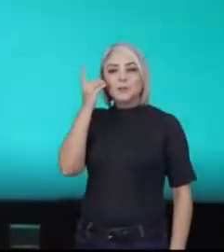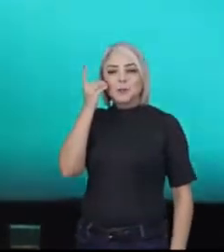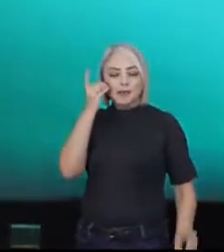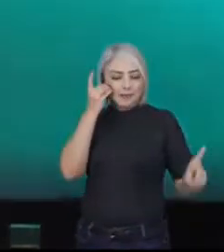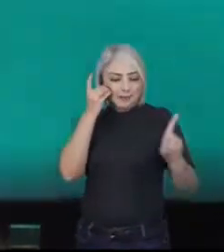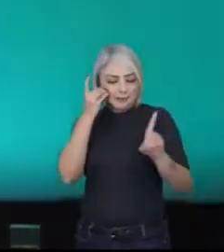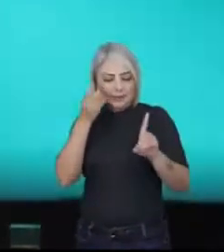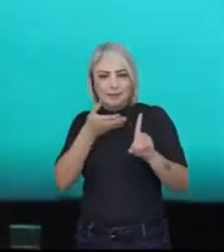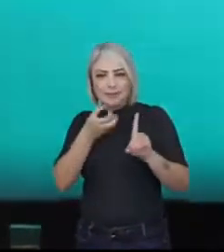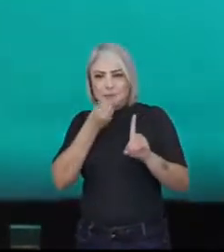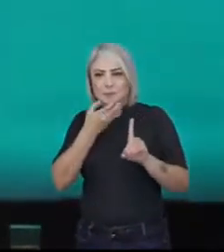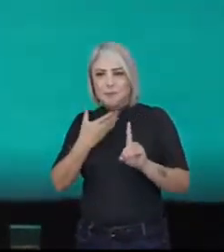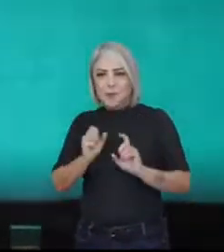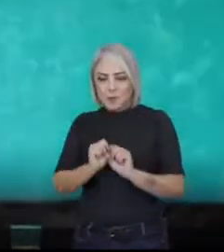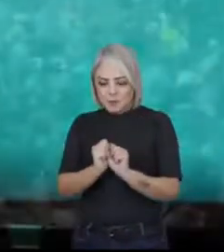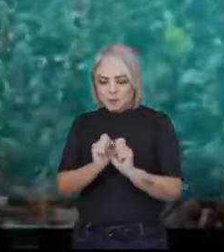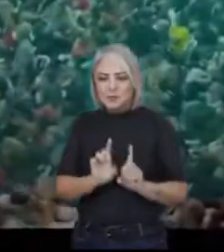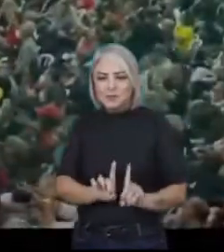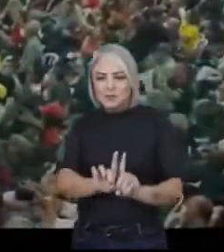porque